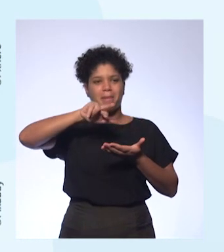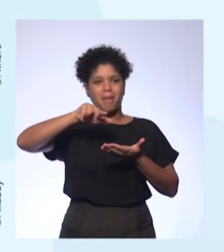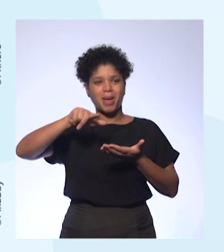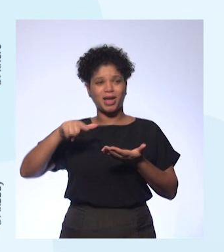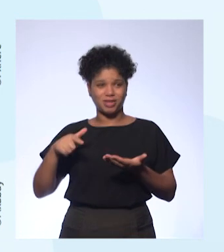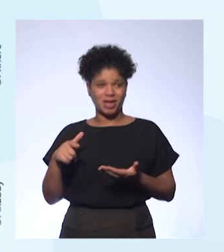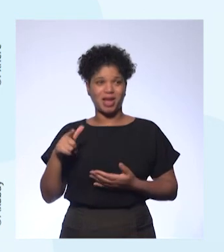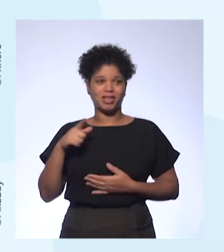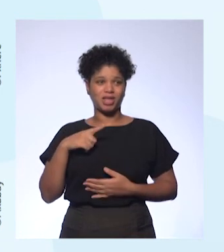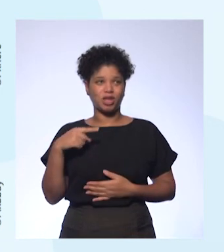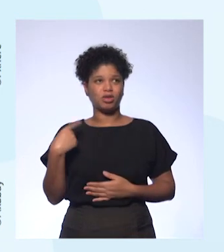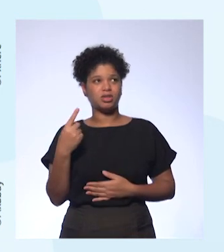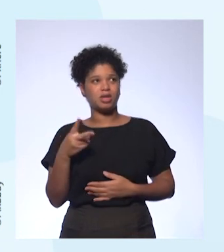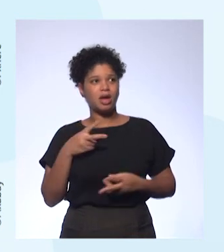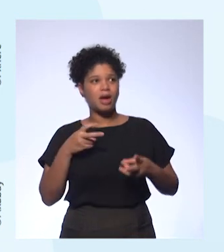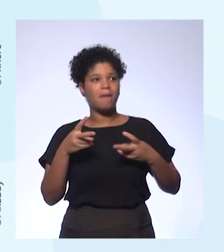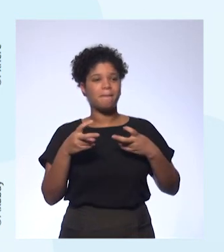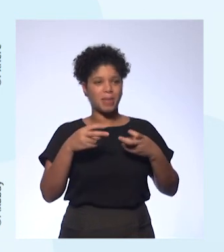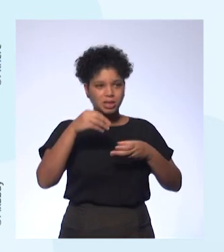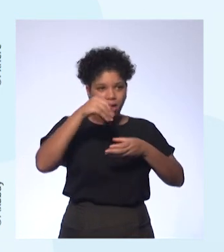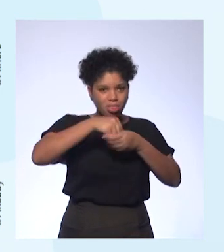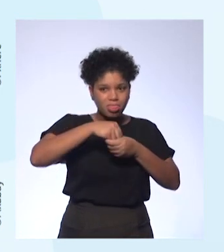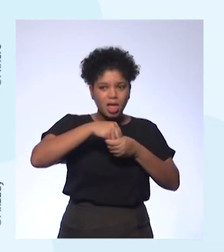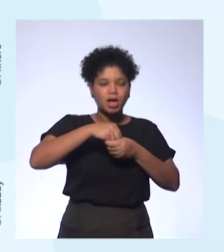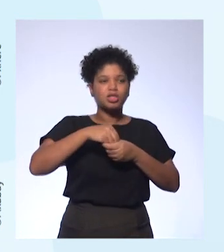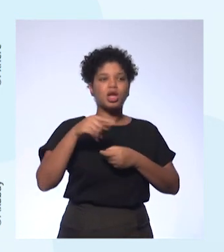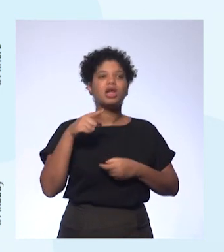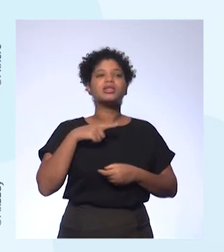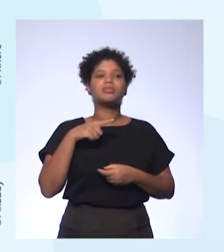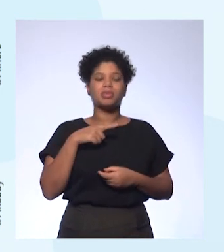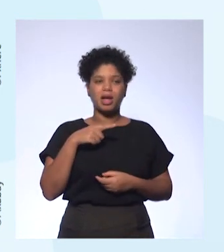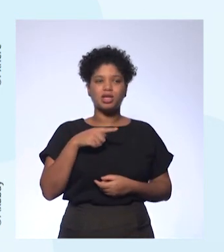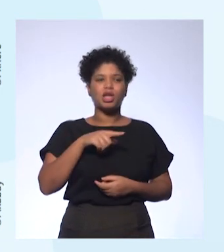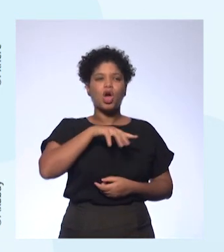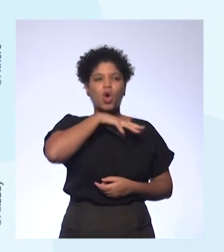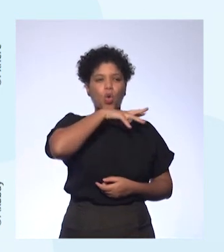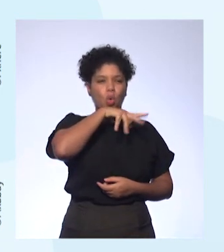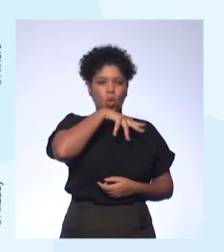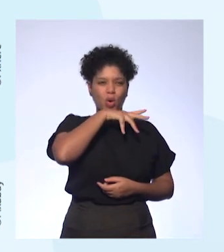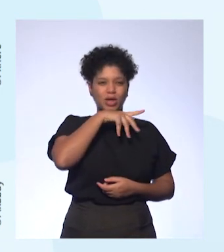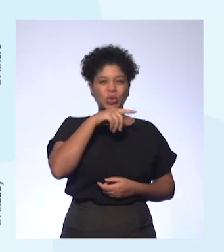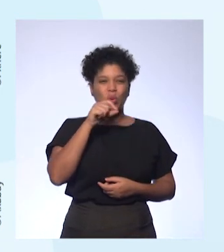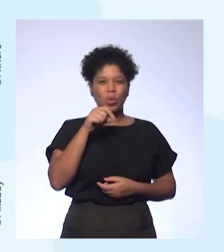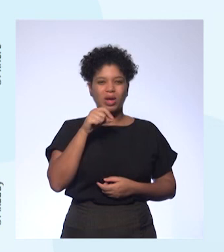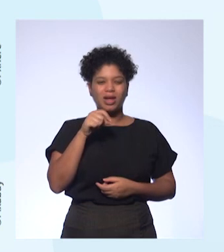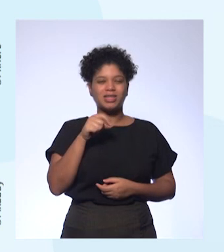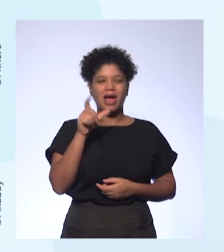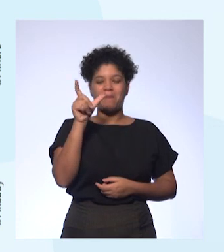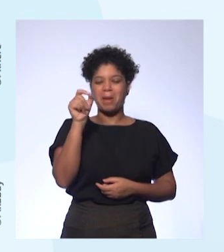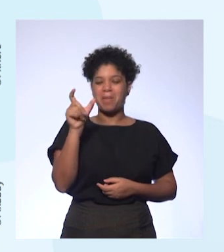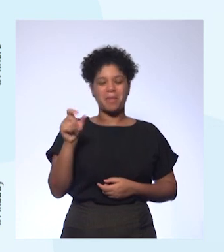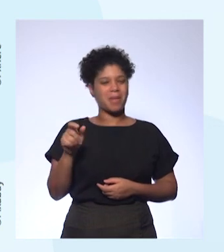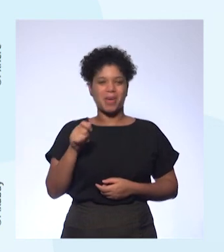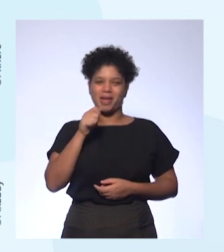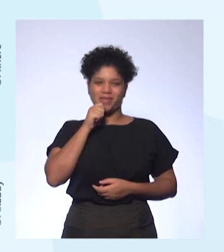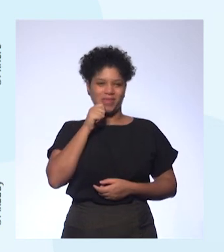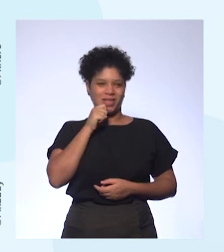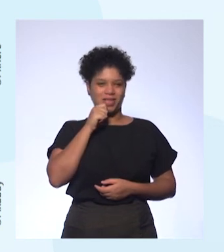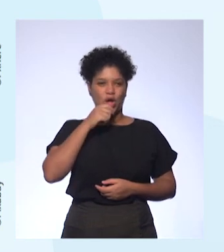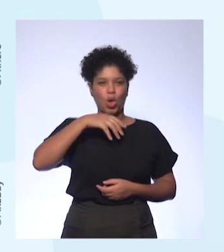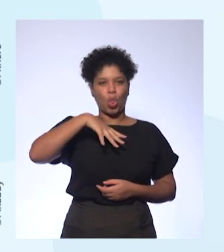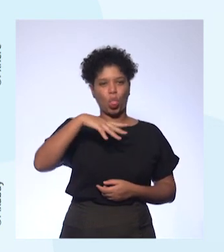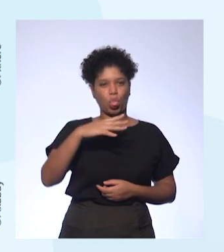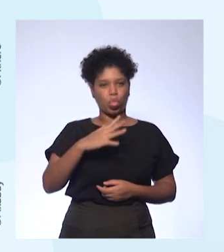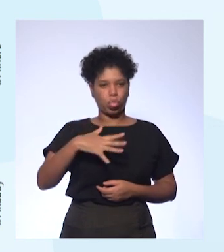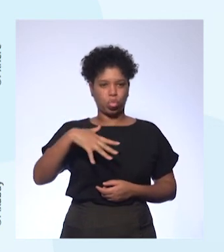Então, a gente coloca aí esses animais de corpo mole, tá? Então, a gente tem polvos,